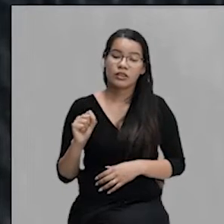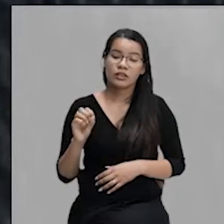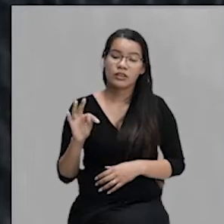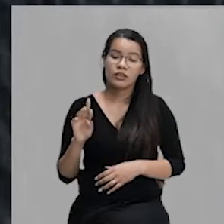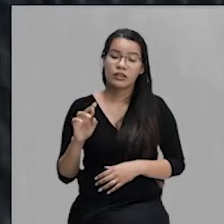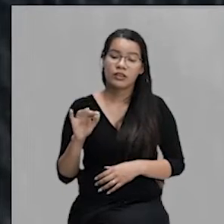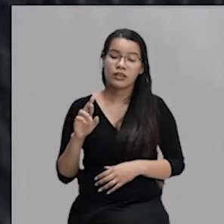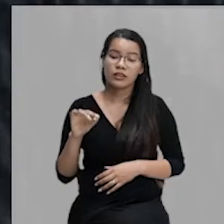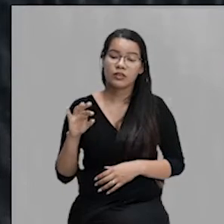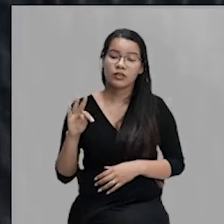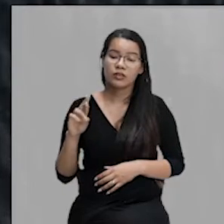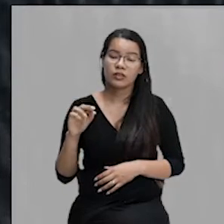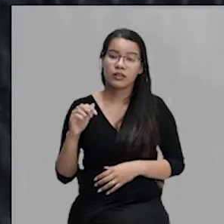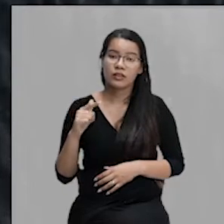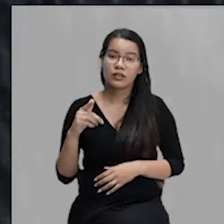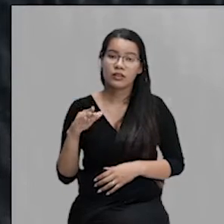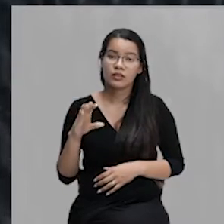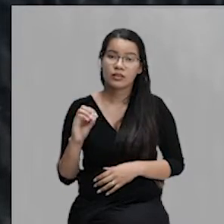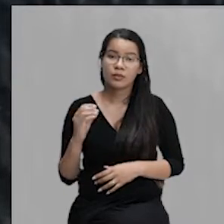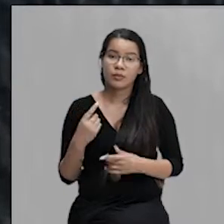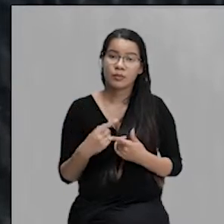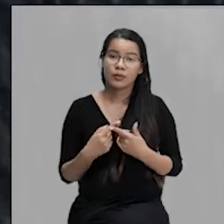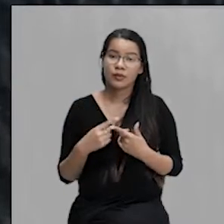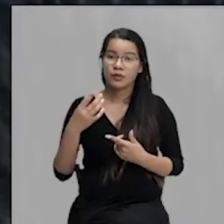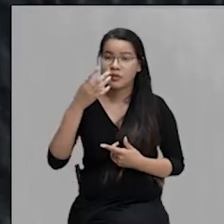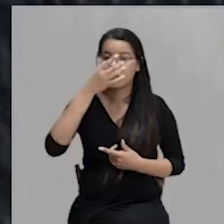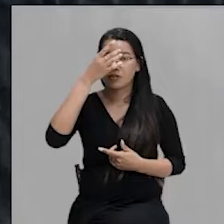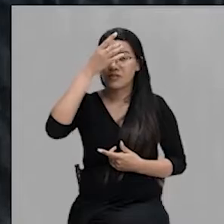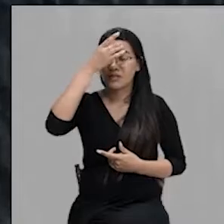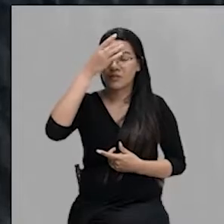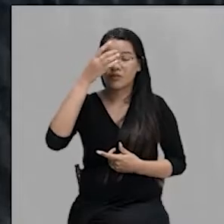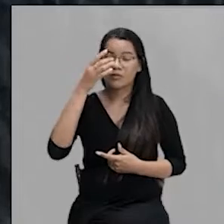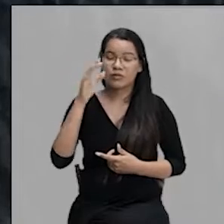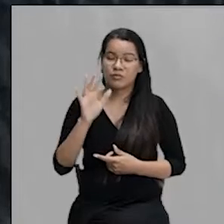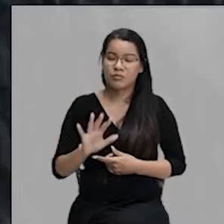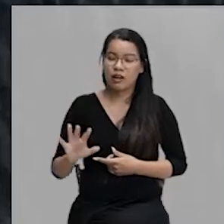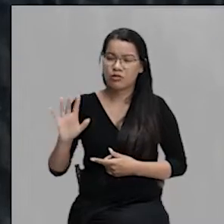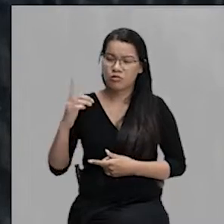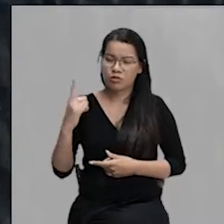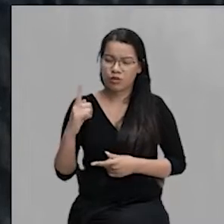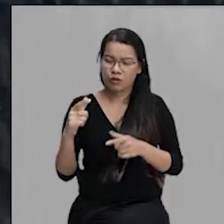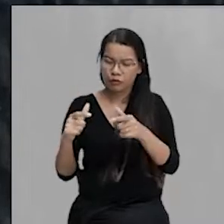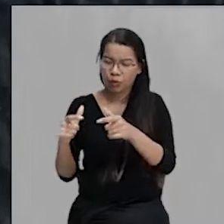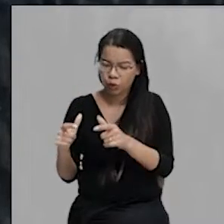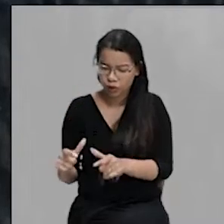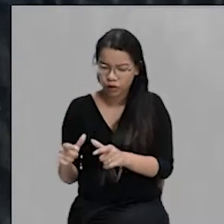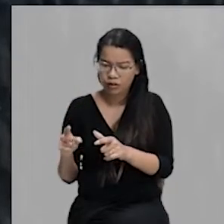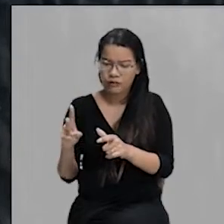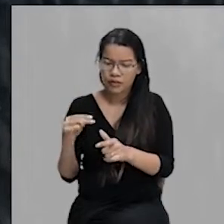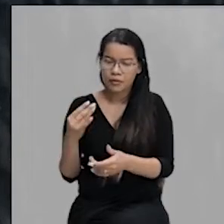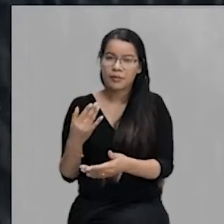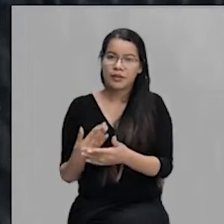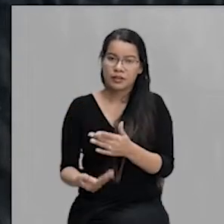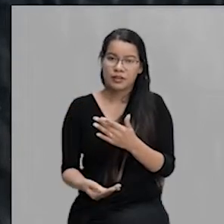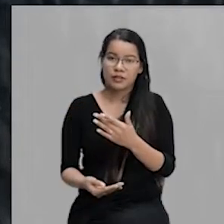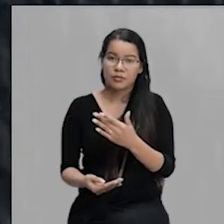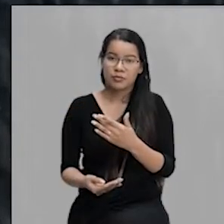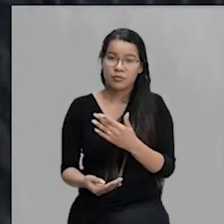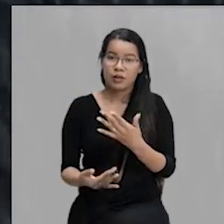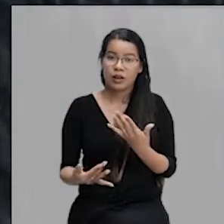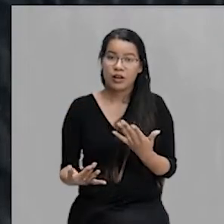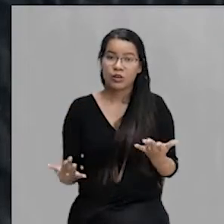como espaço físico ou geográfico ela vai perder importância para algo mais amplo, que são os valores relacionados ao meio